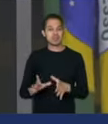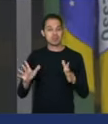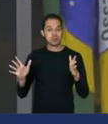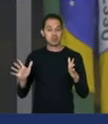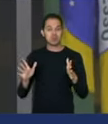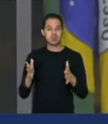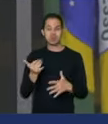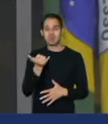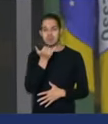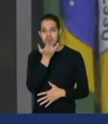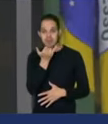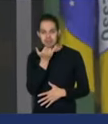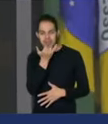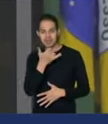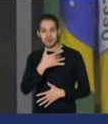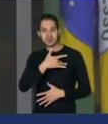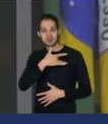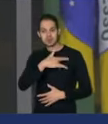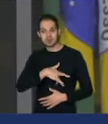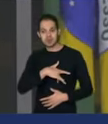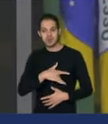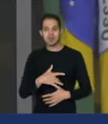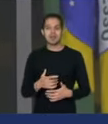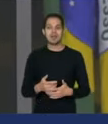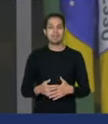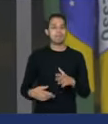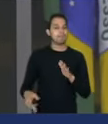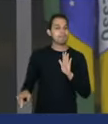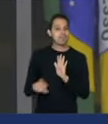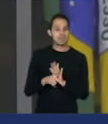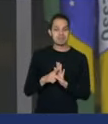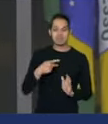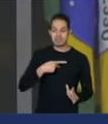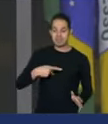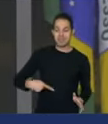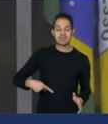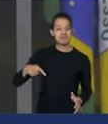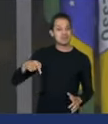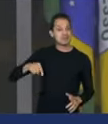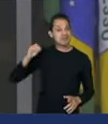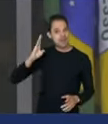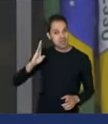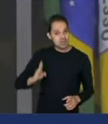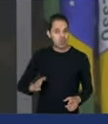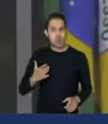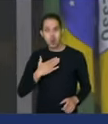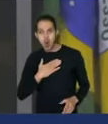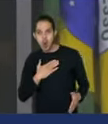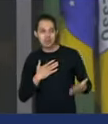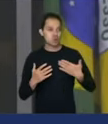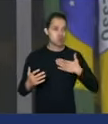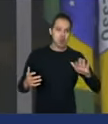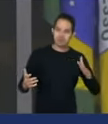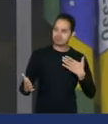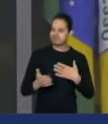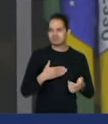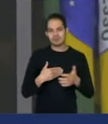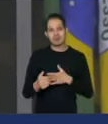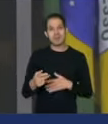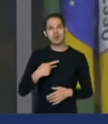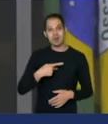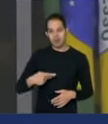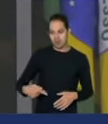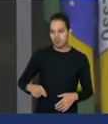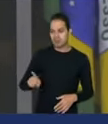clemência constitucional, é um ato privativo do presidente da República. Podemos gostar ou não gostar. O ato de clemência